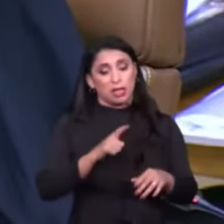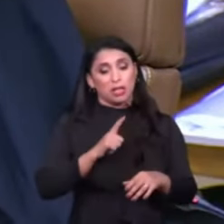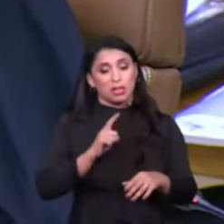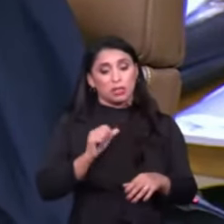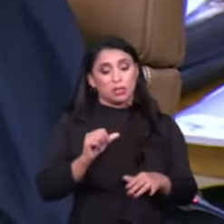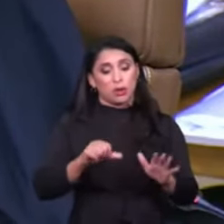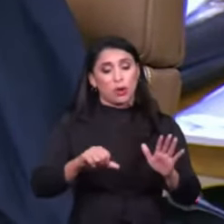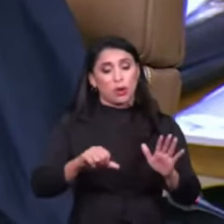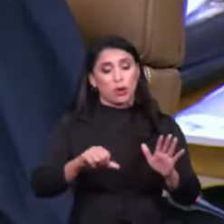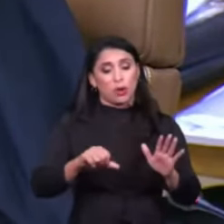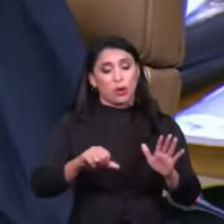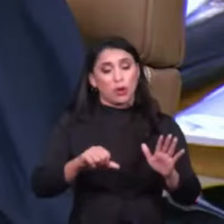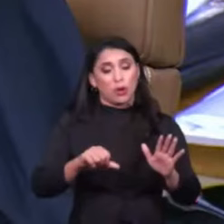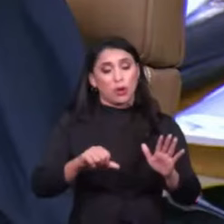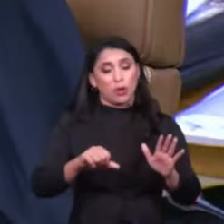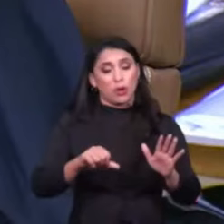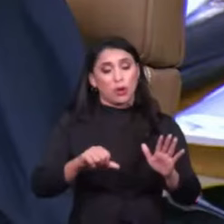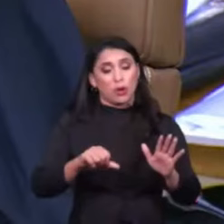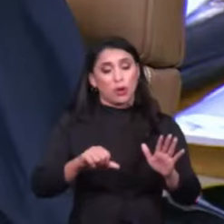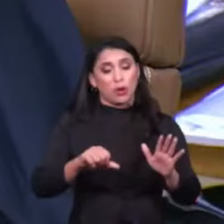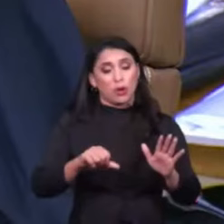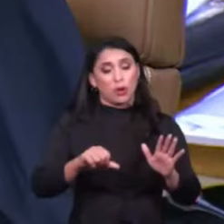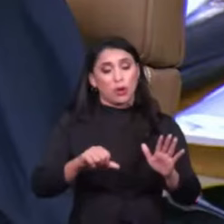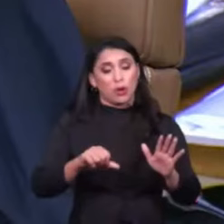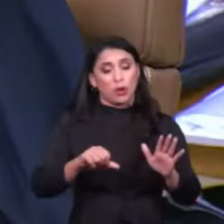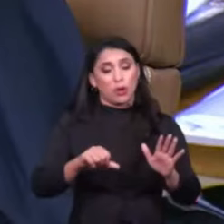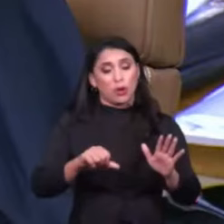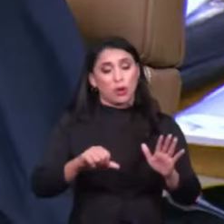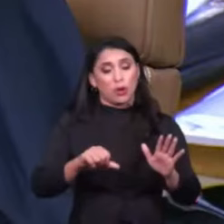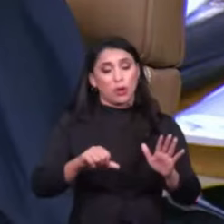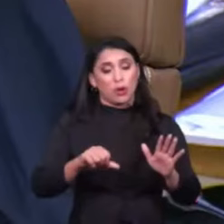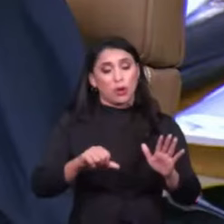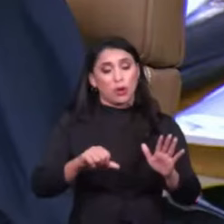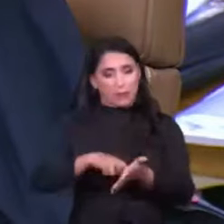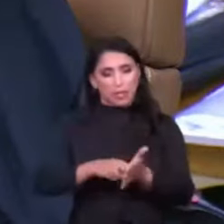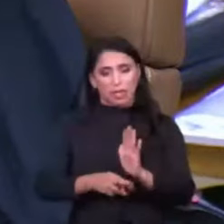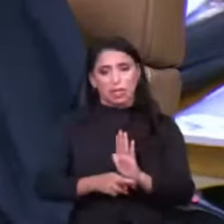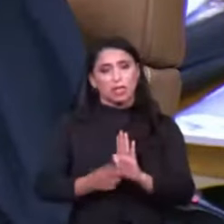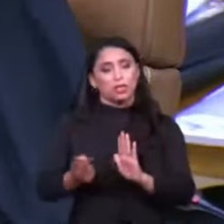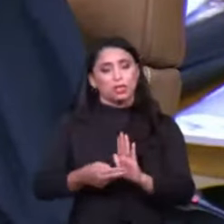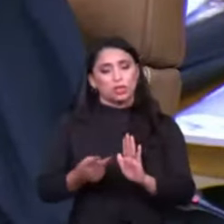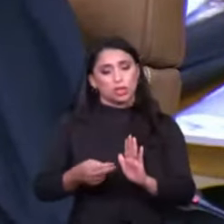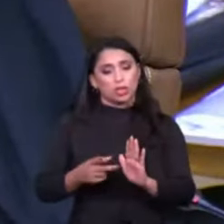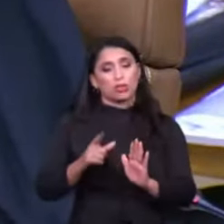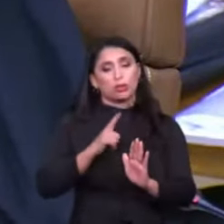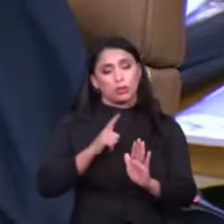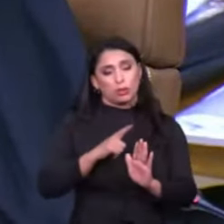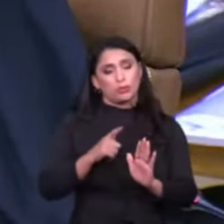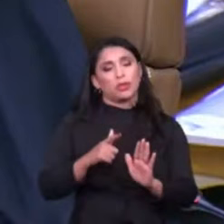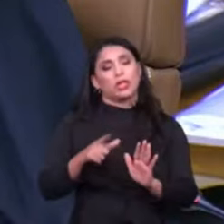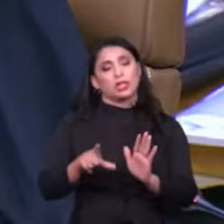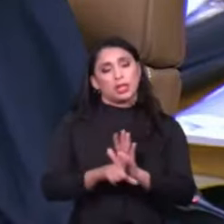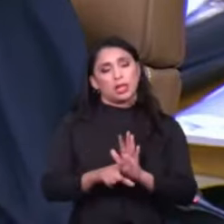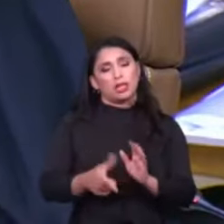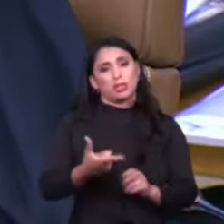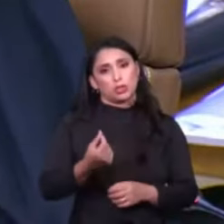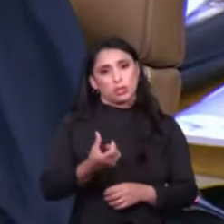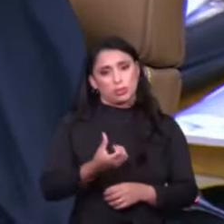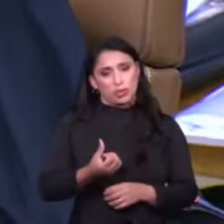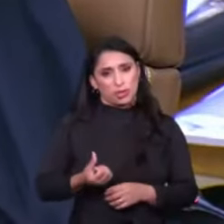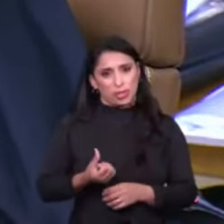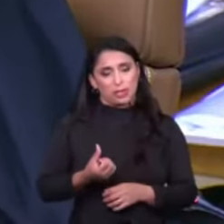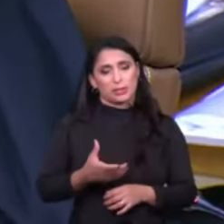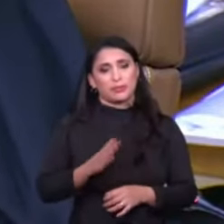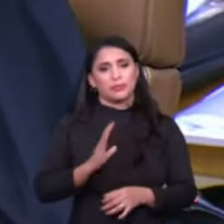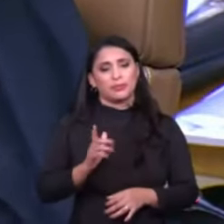legislador desprezou as condutas previstas no artigo 28 da Lei 11.343 de 2006. A conduta